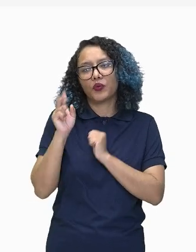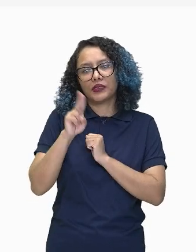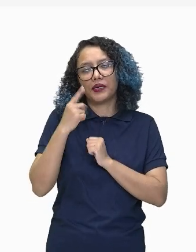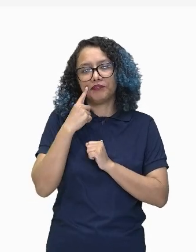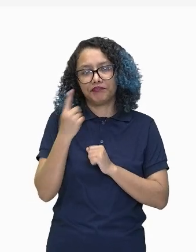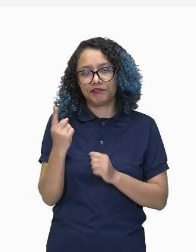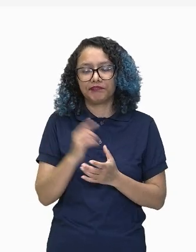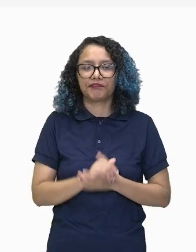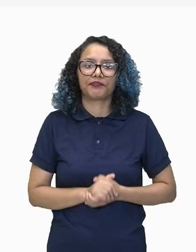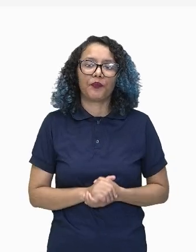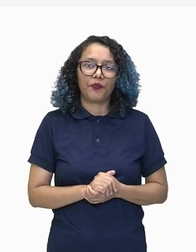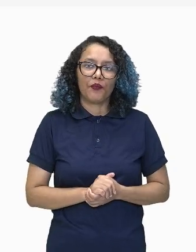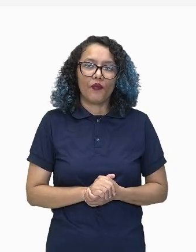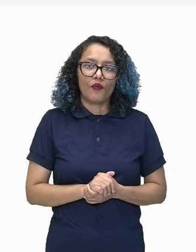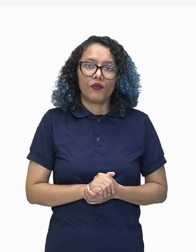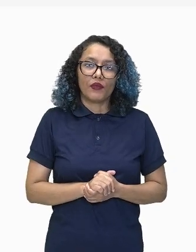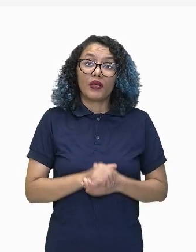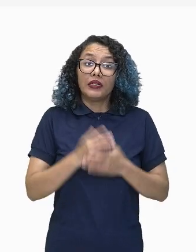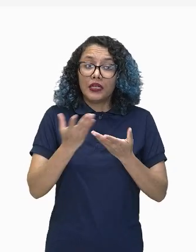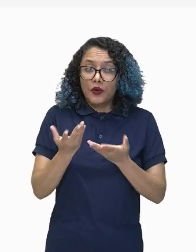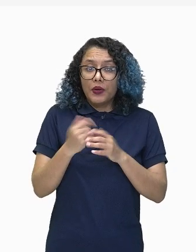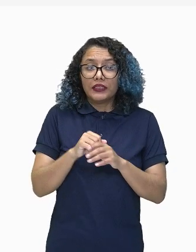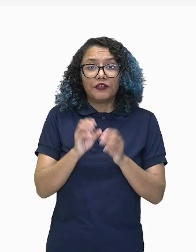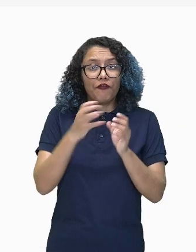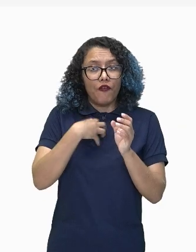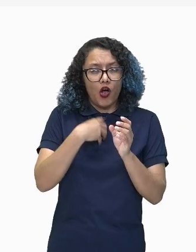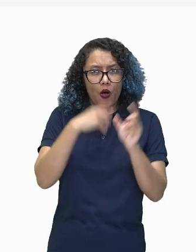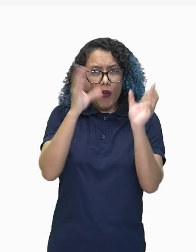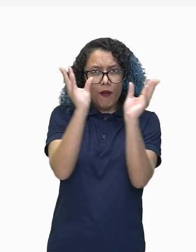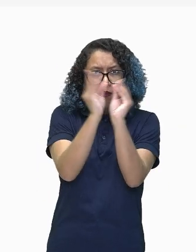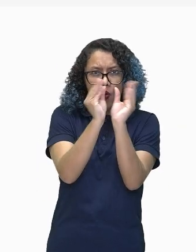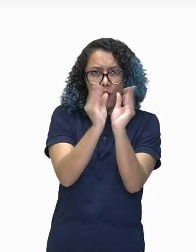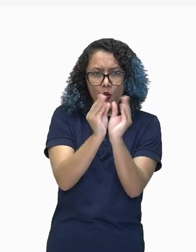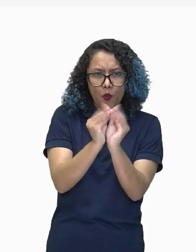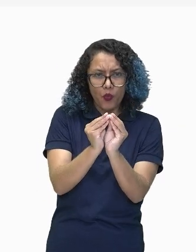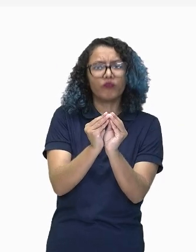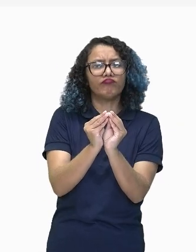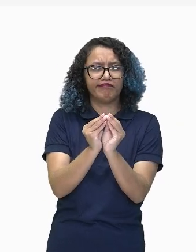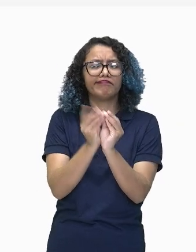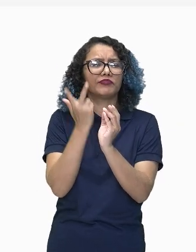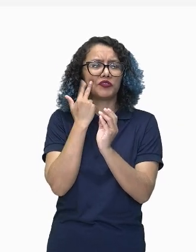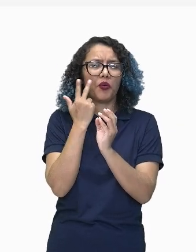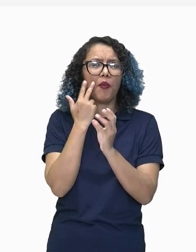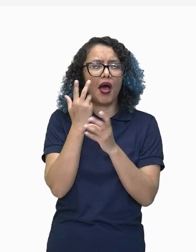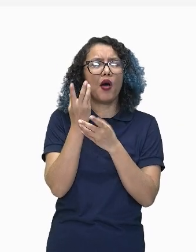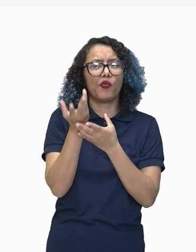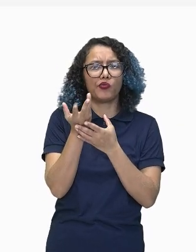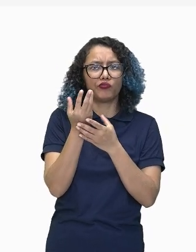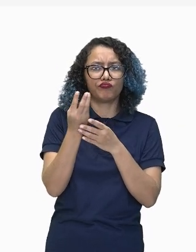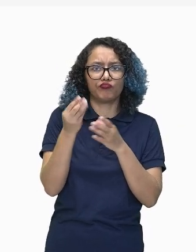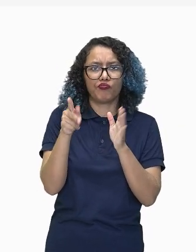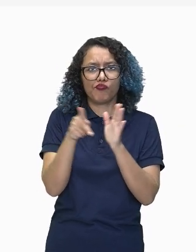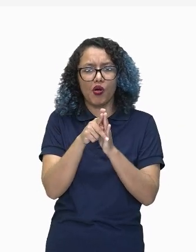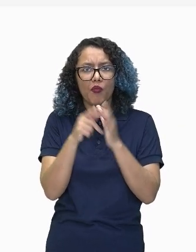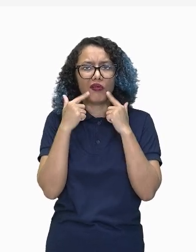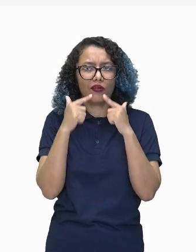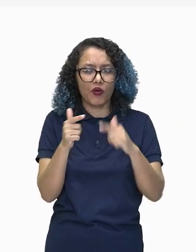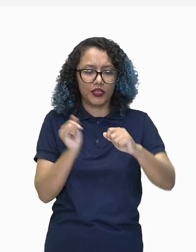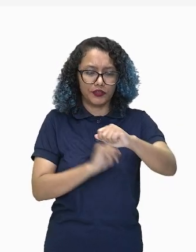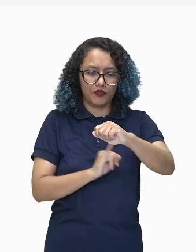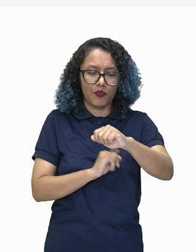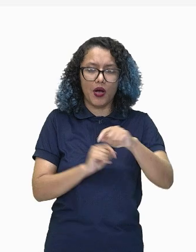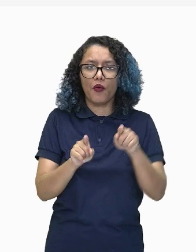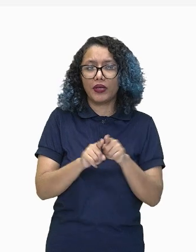today. Então, perceba que essas contractions, elas são muito comuns, como eu disse, na nossa linguagem informal e principalmente na linguagem